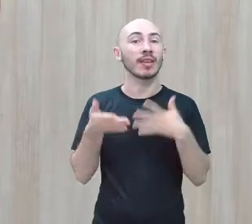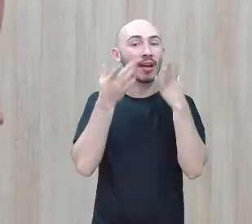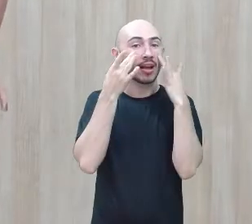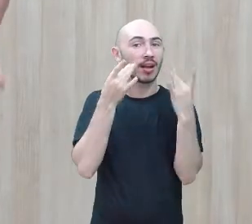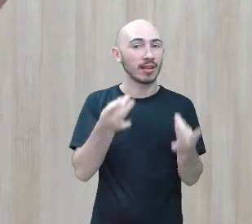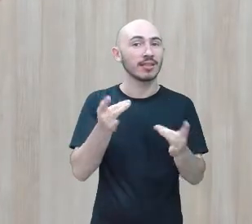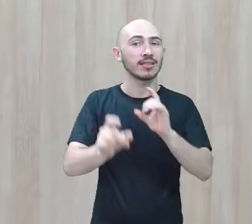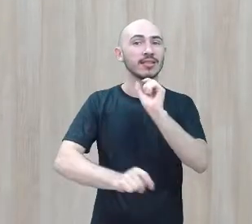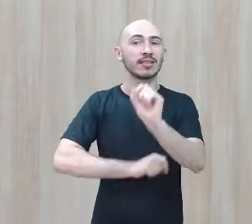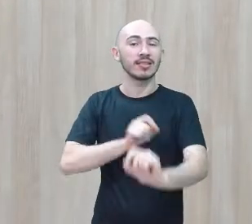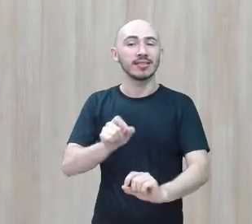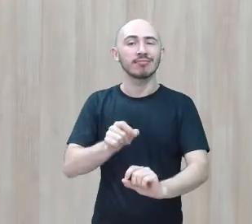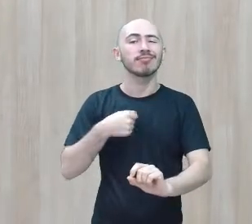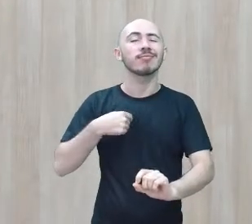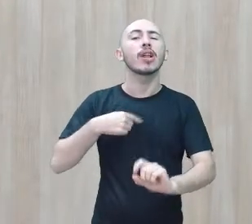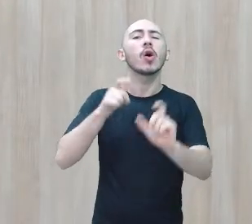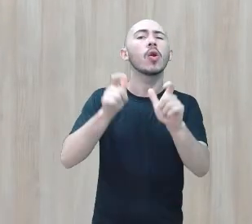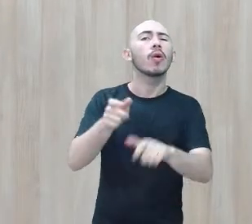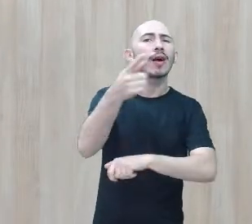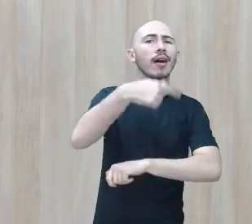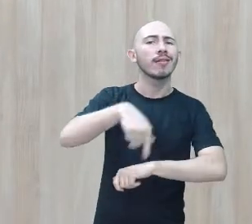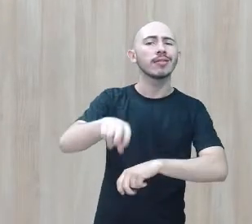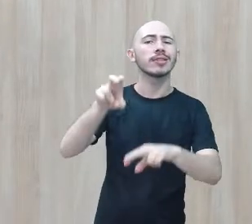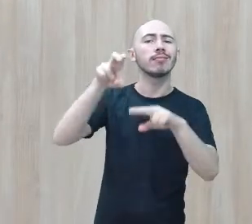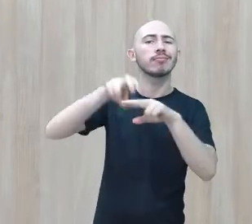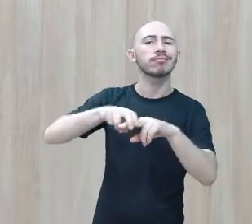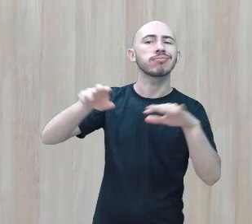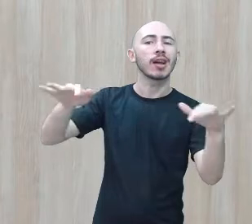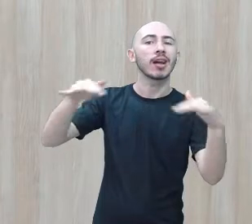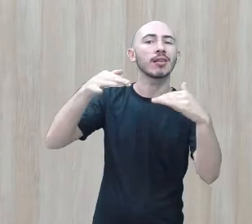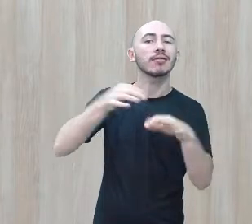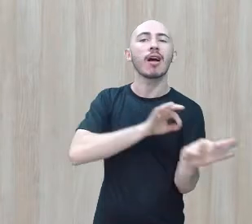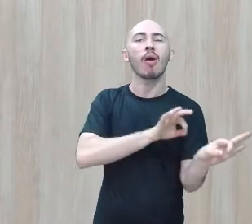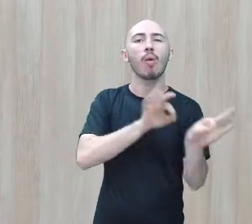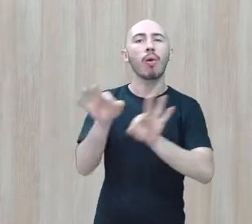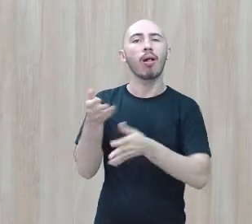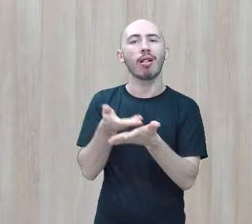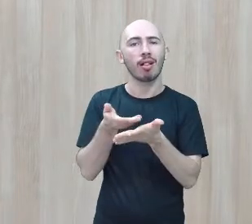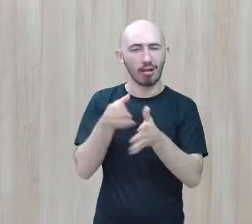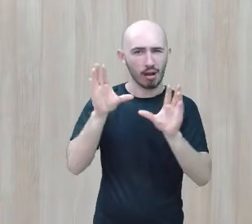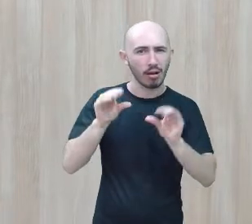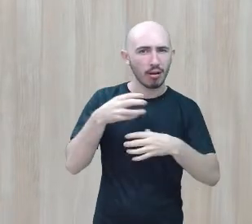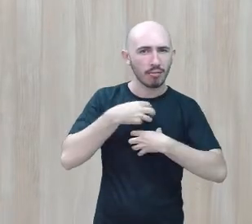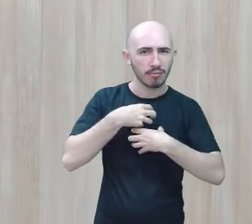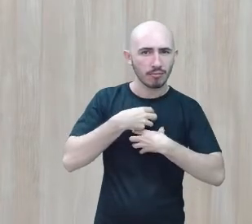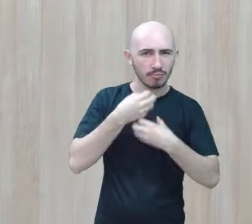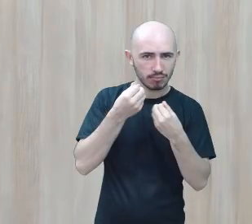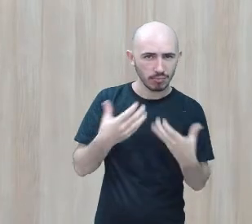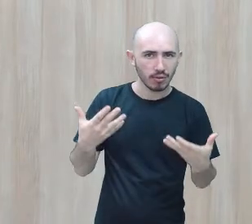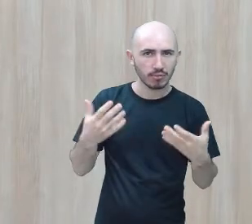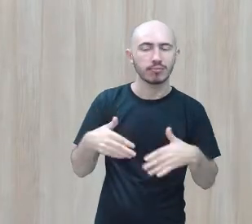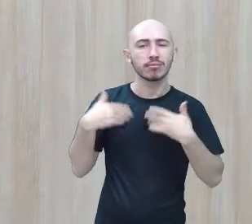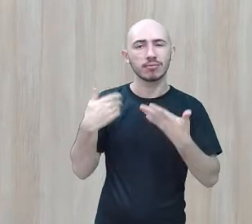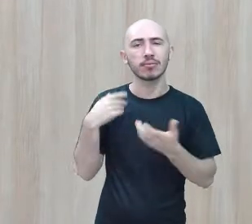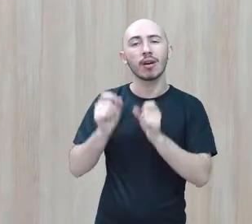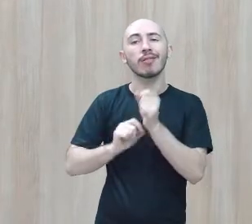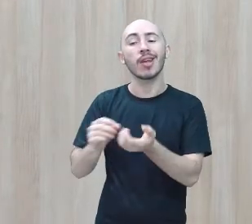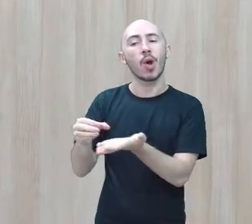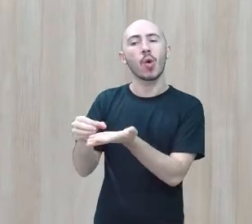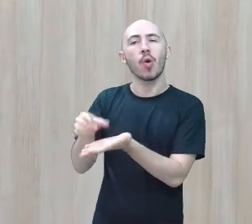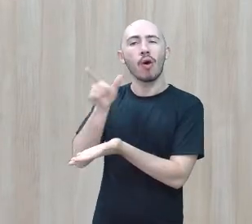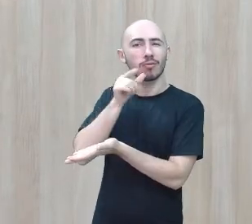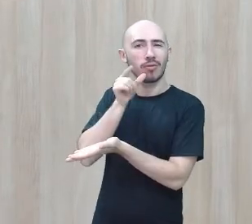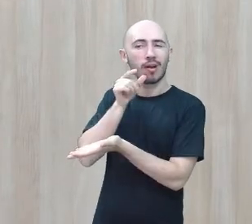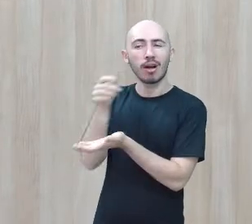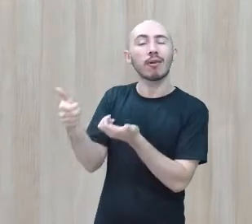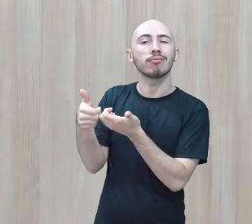atenção. Veja se o local onde vocês estavam assistindo a aula, se está confortável. Corra, pega um copo, deixa a água